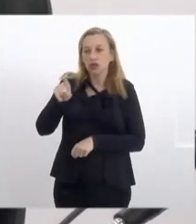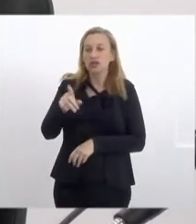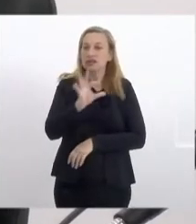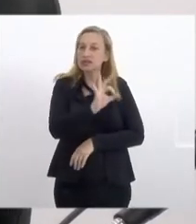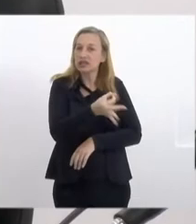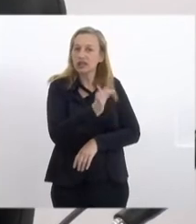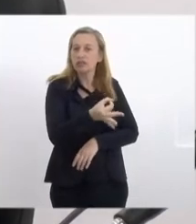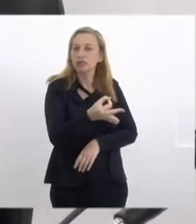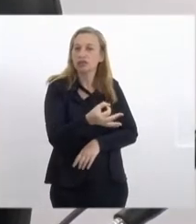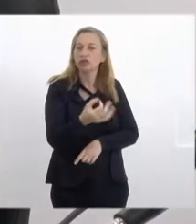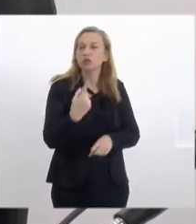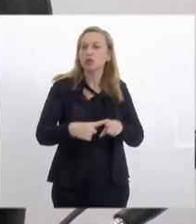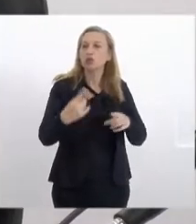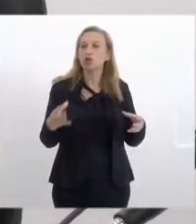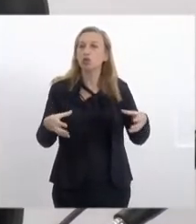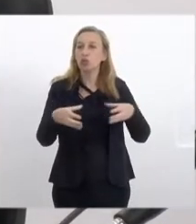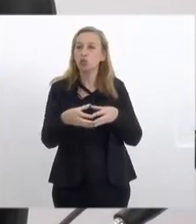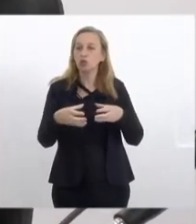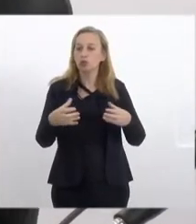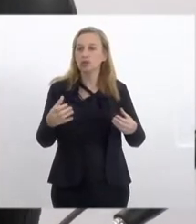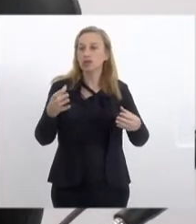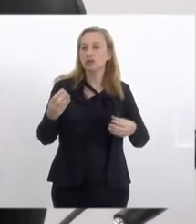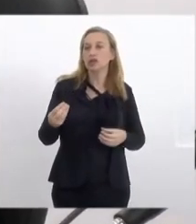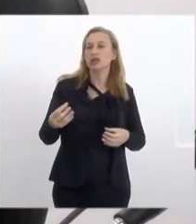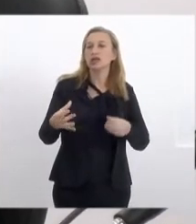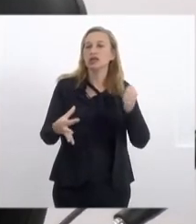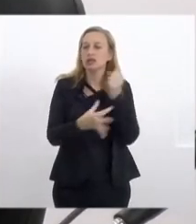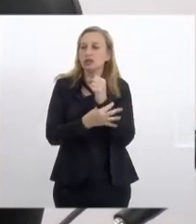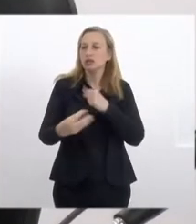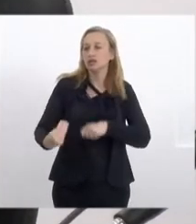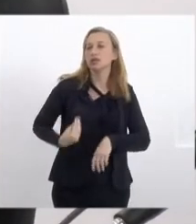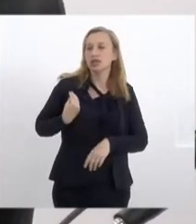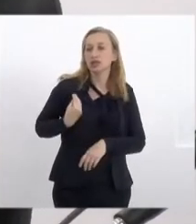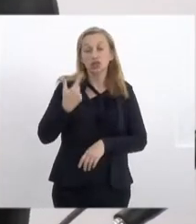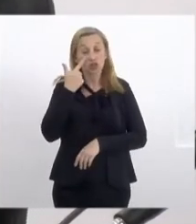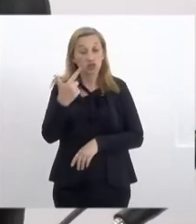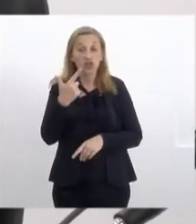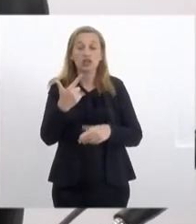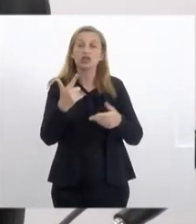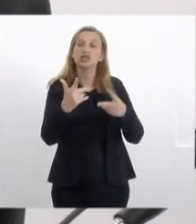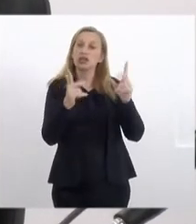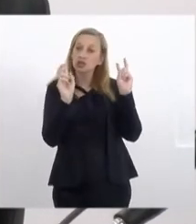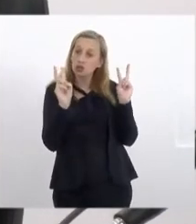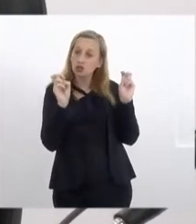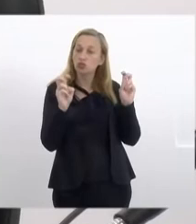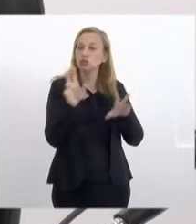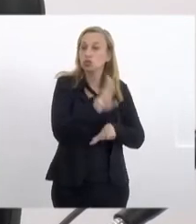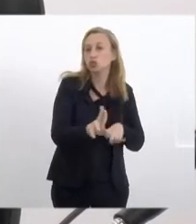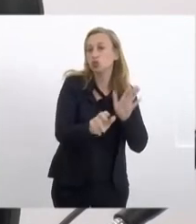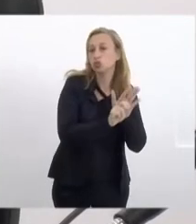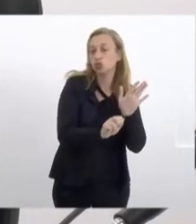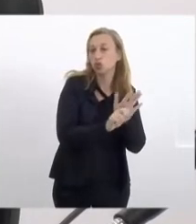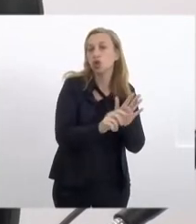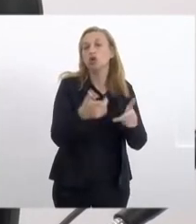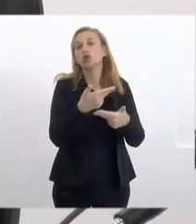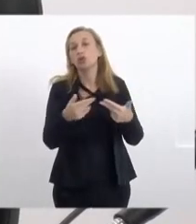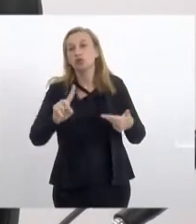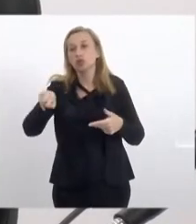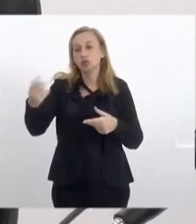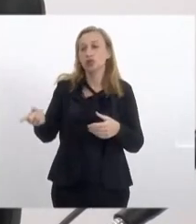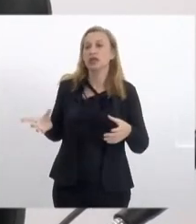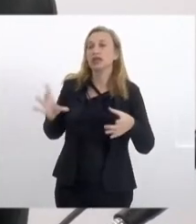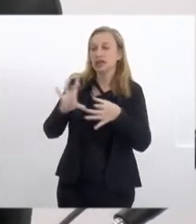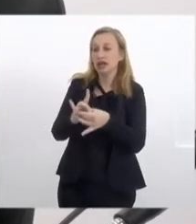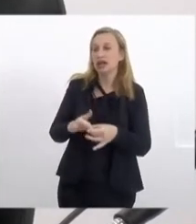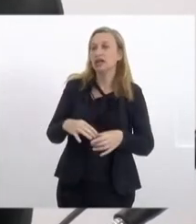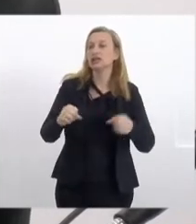justamente porque a equipe do Segurança Presente tem identificado essas situações de uso de drogas, também outros casos ligados à questão